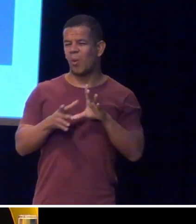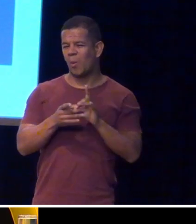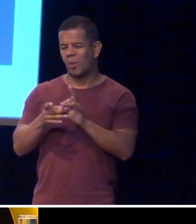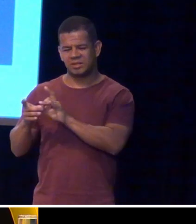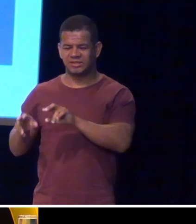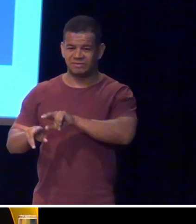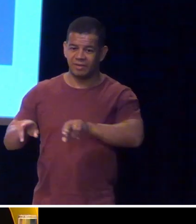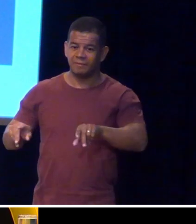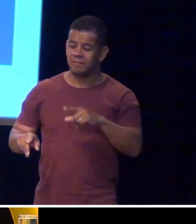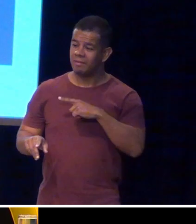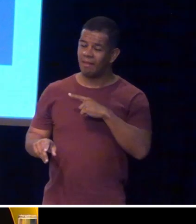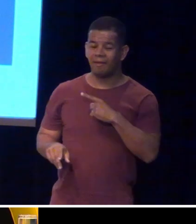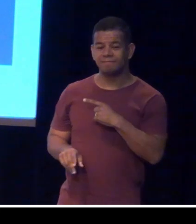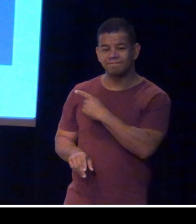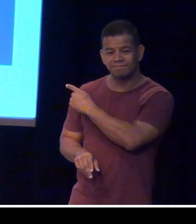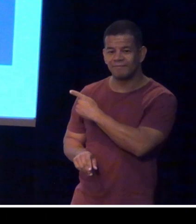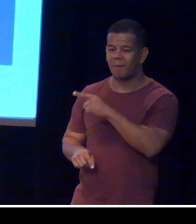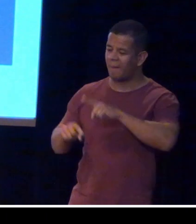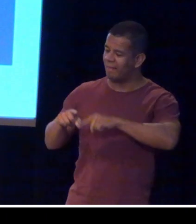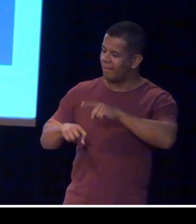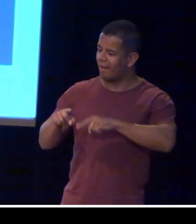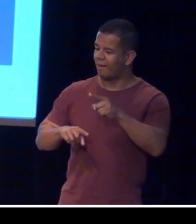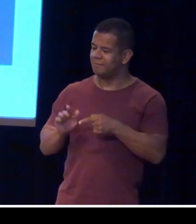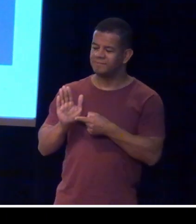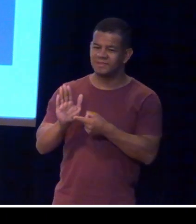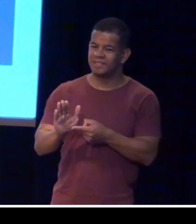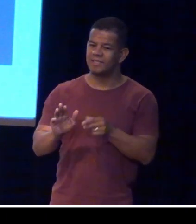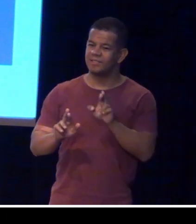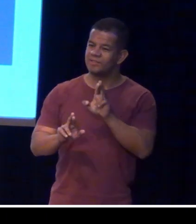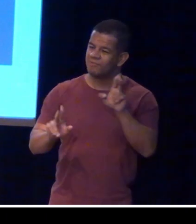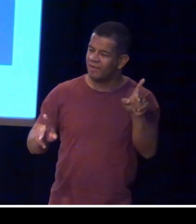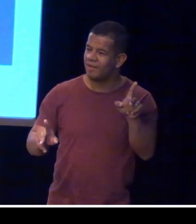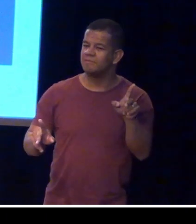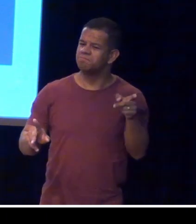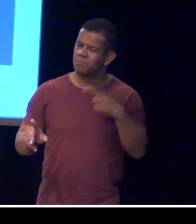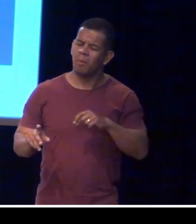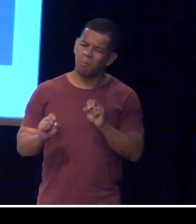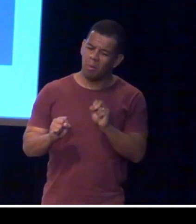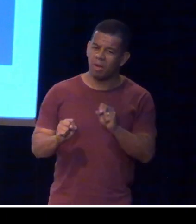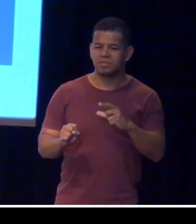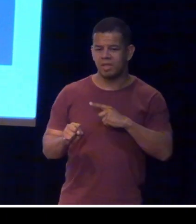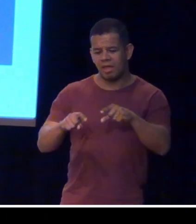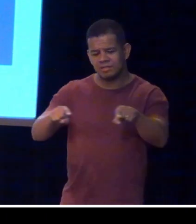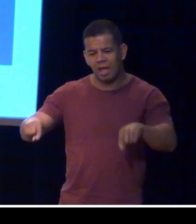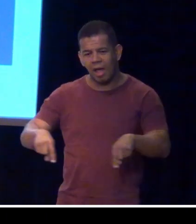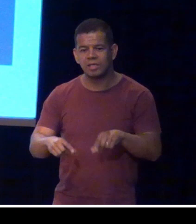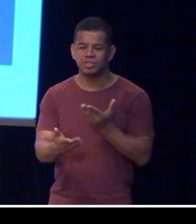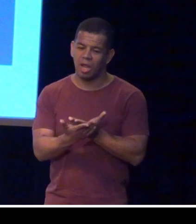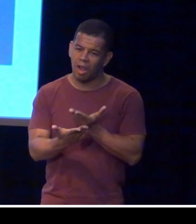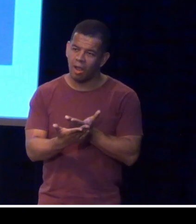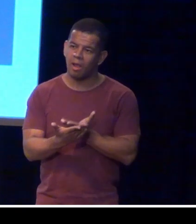sobre a diferentes formas que a gente pode ter uma sala de aula e a construção